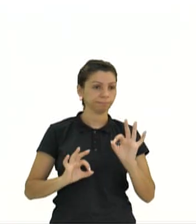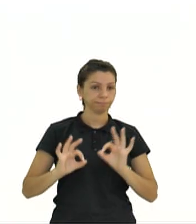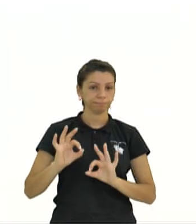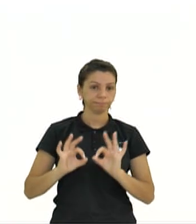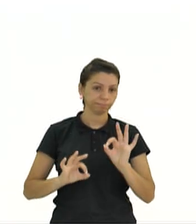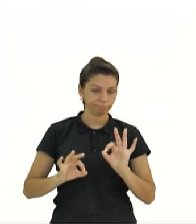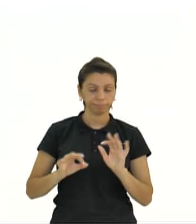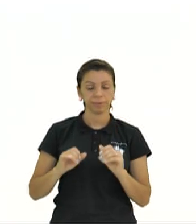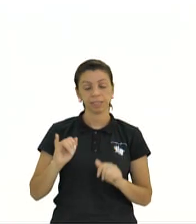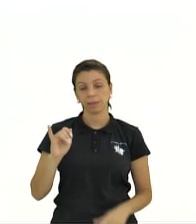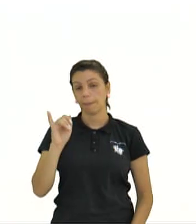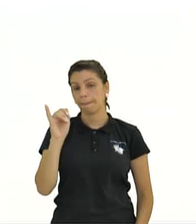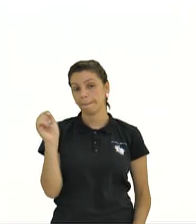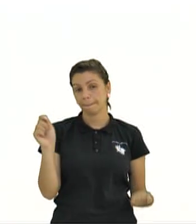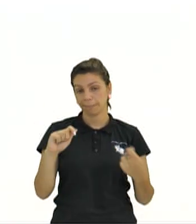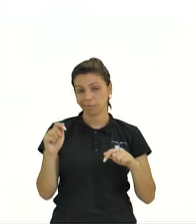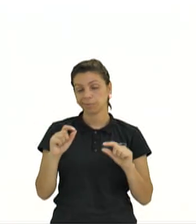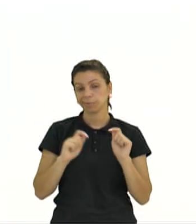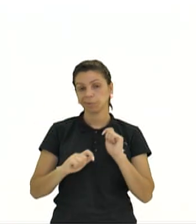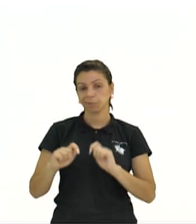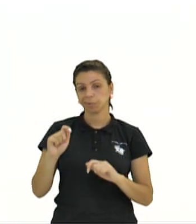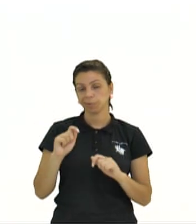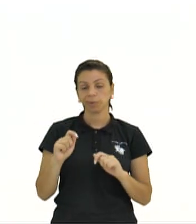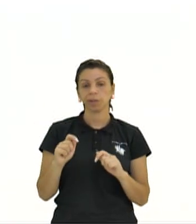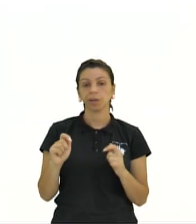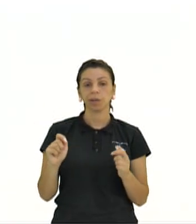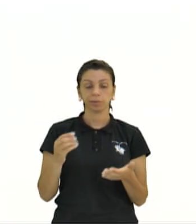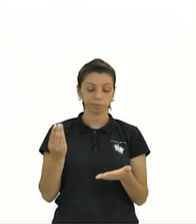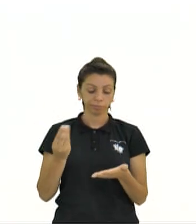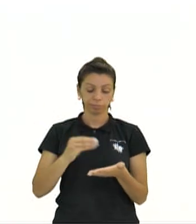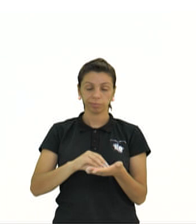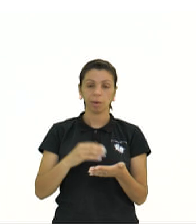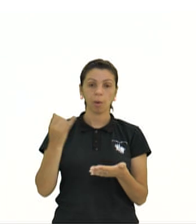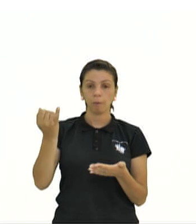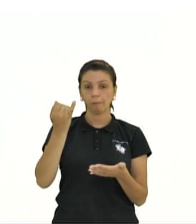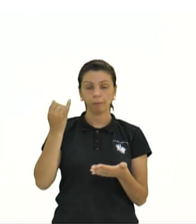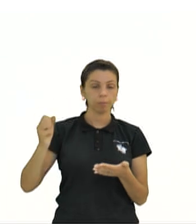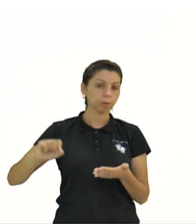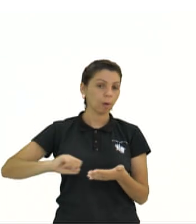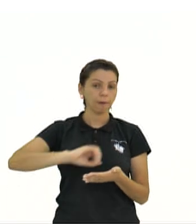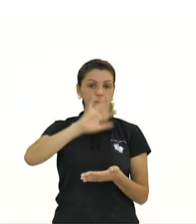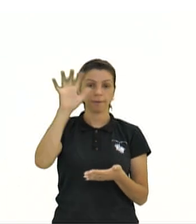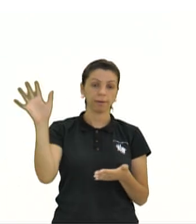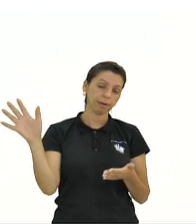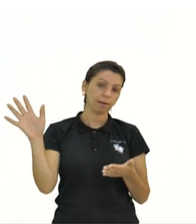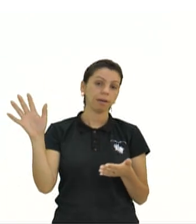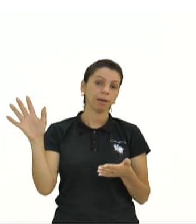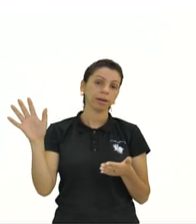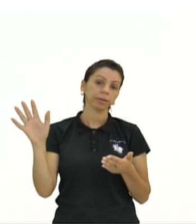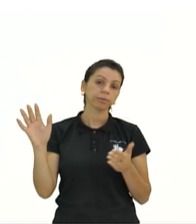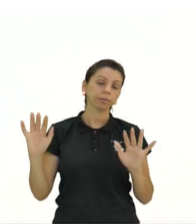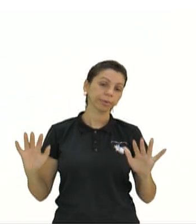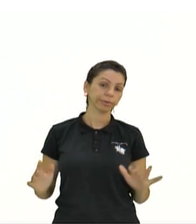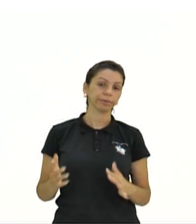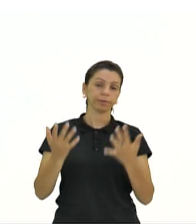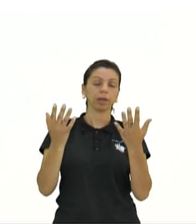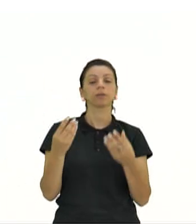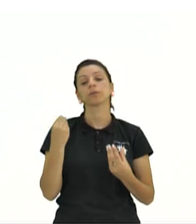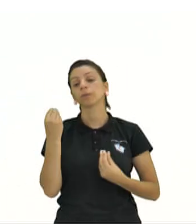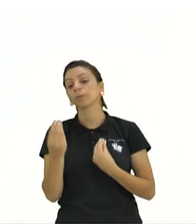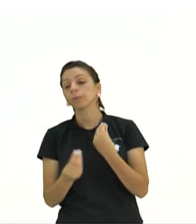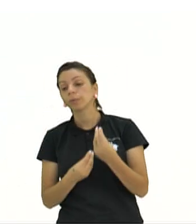Se necessário, conte fatos que esclareçam melhor a história da manifestação cultural,